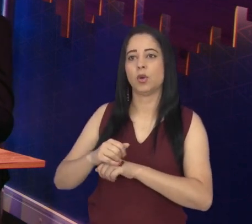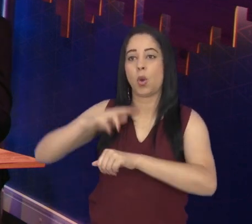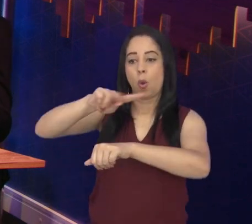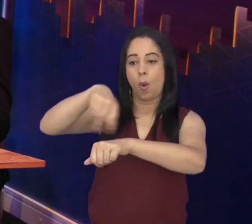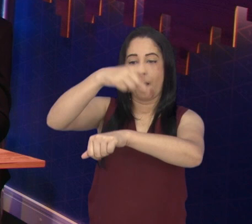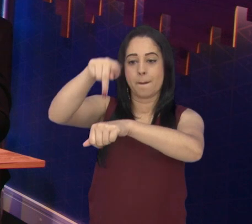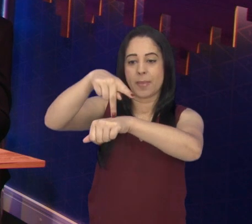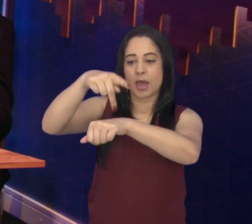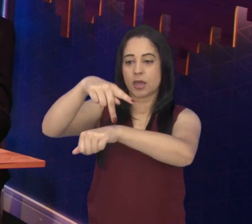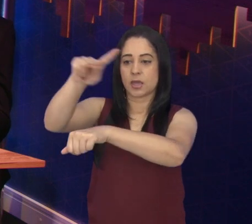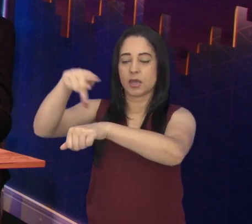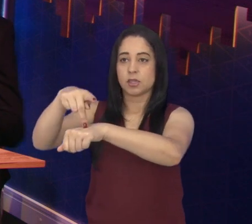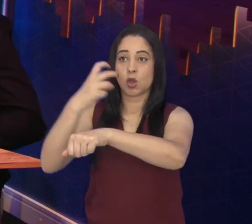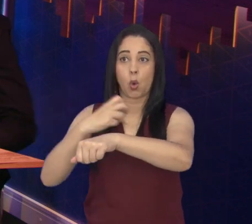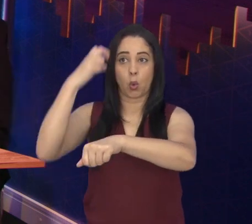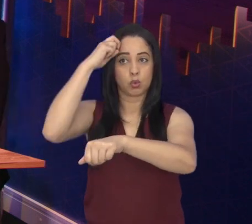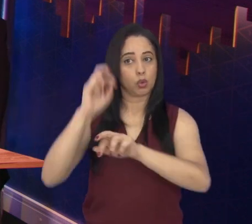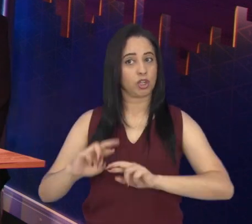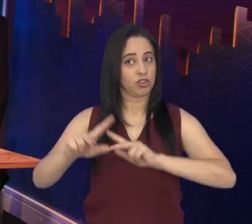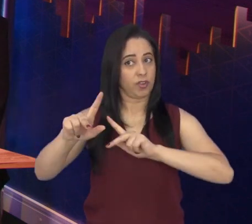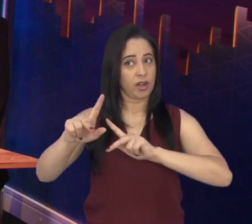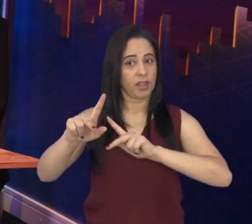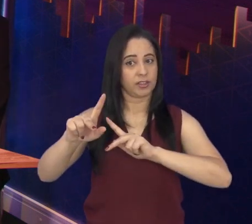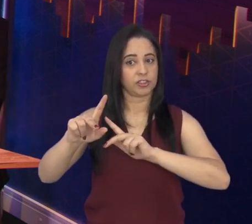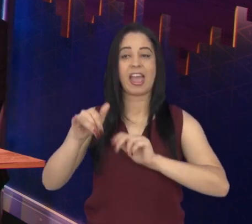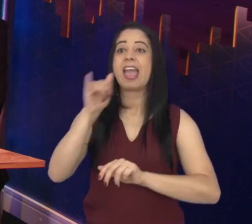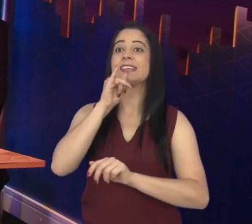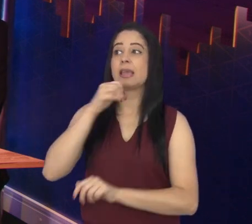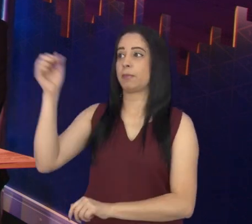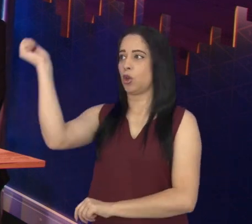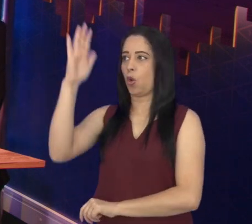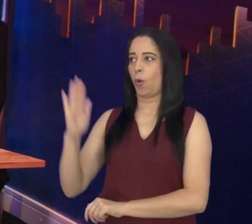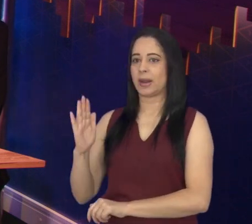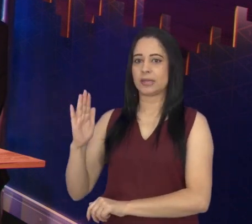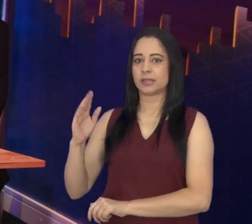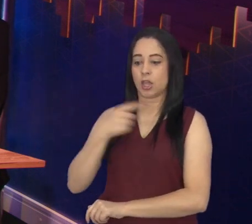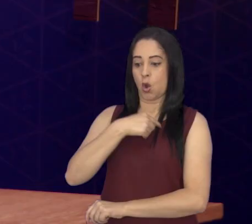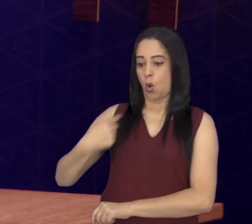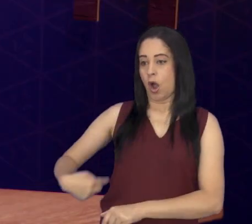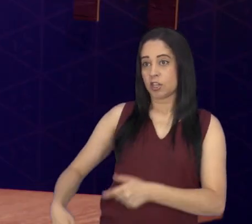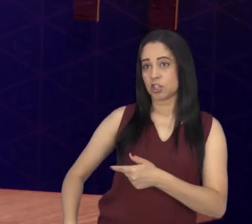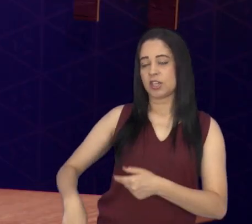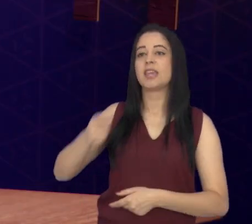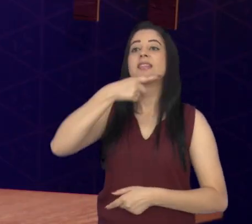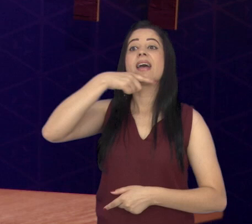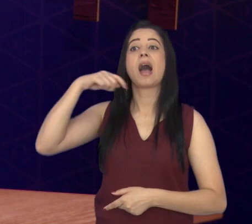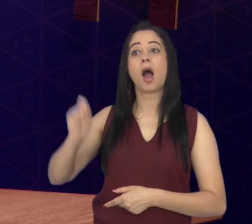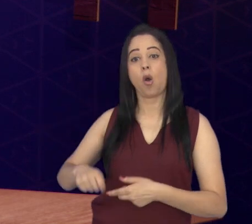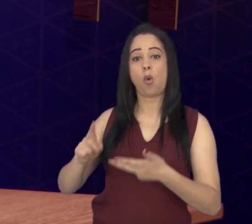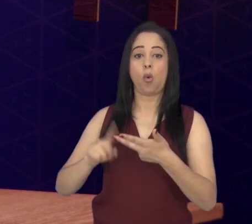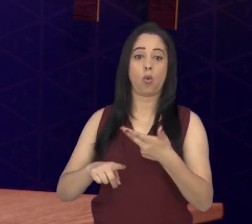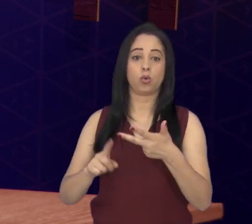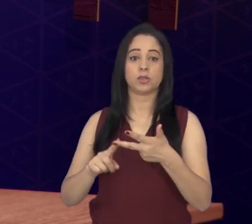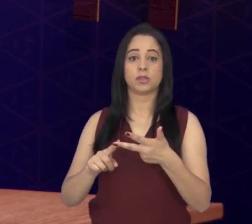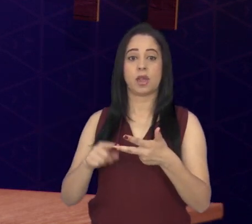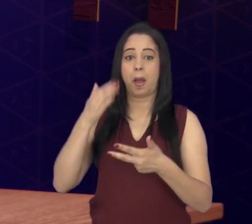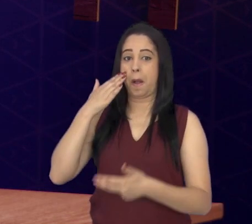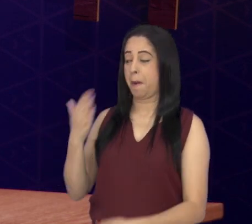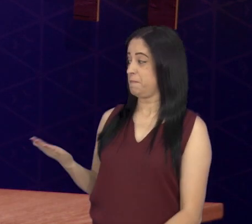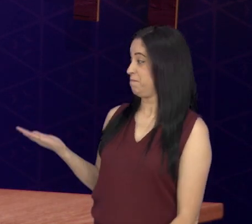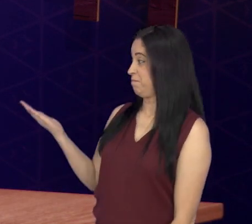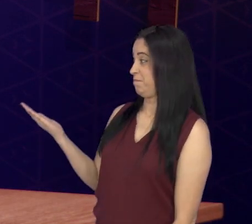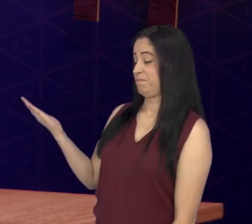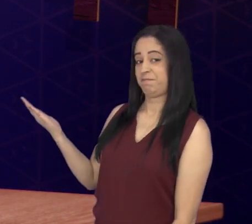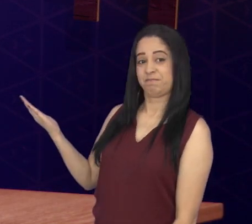com países de outras culturas. Tipo, o Brasil, ele é parceiro comercial da China, da Rússia. Né? O Brasil faz parte